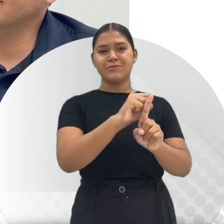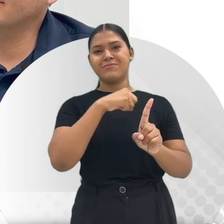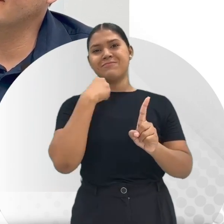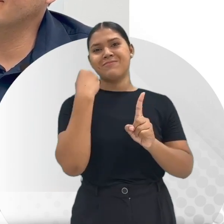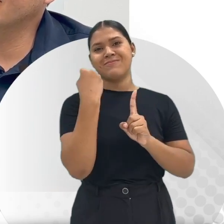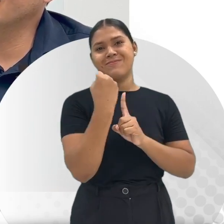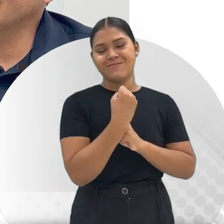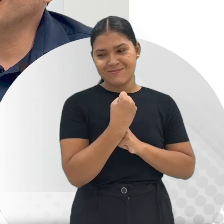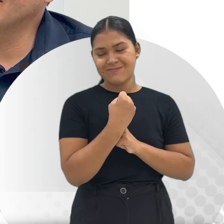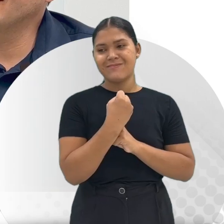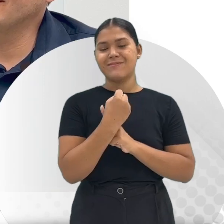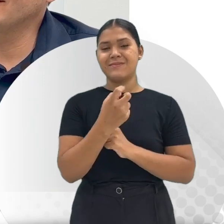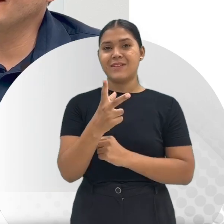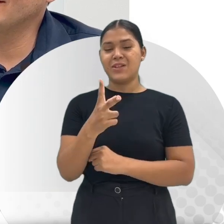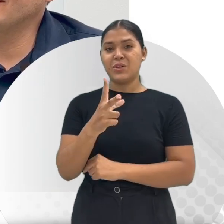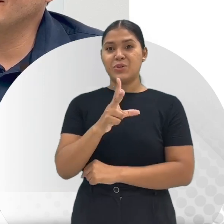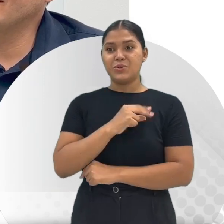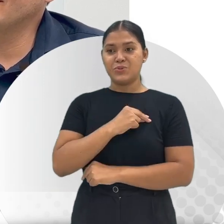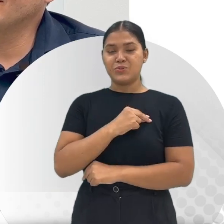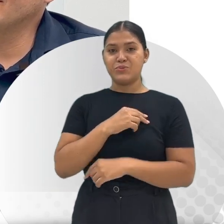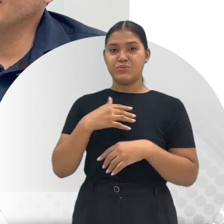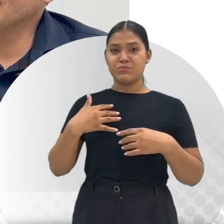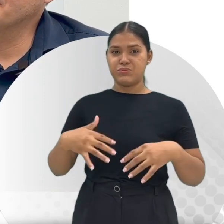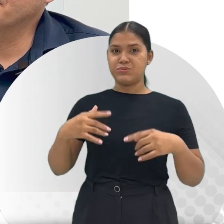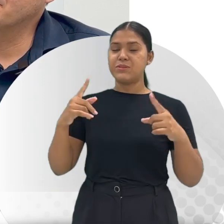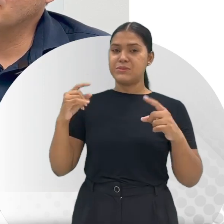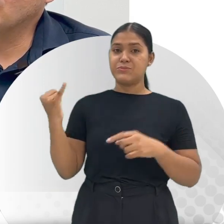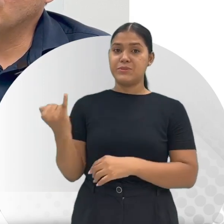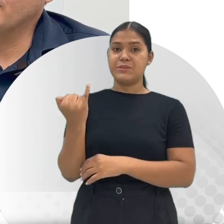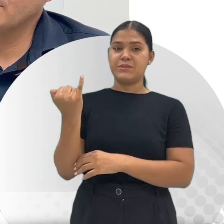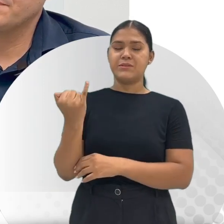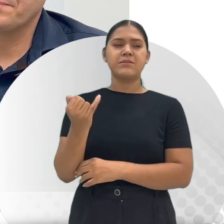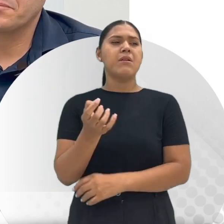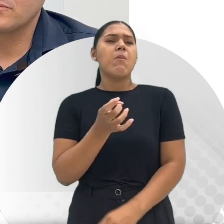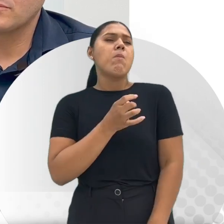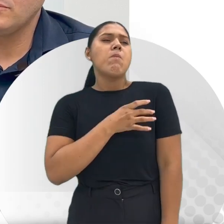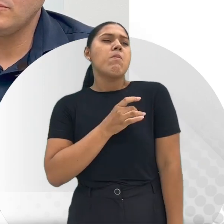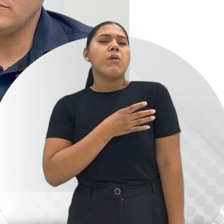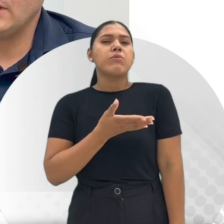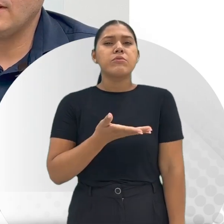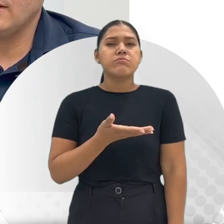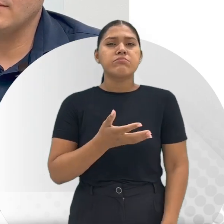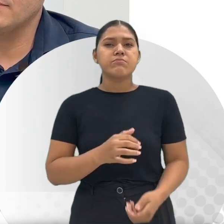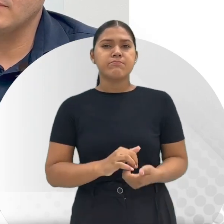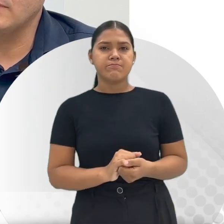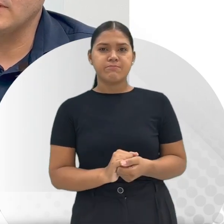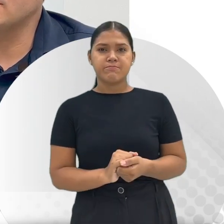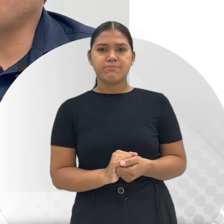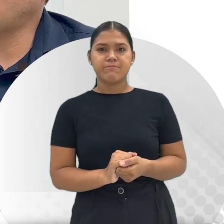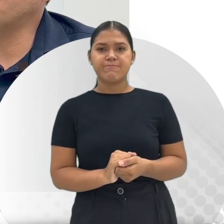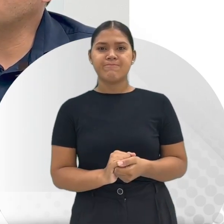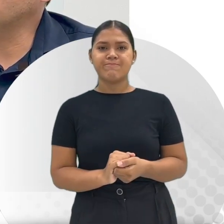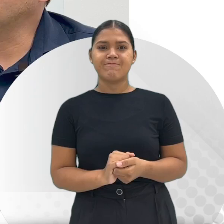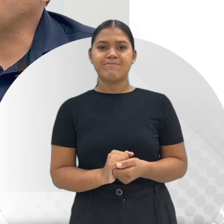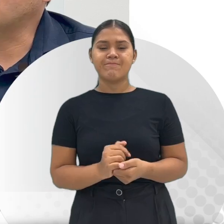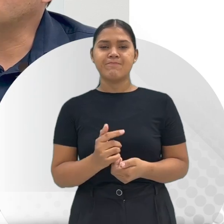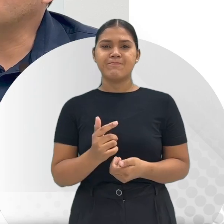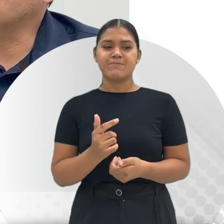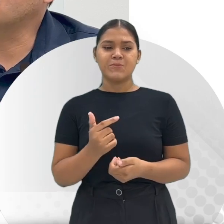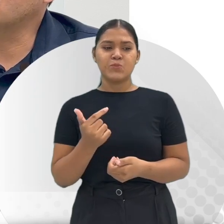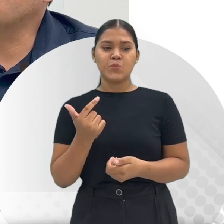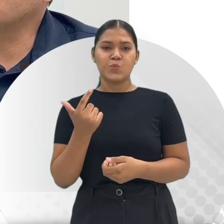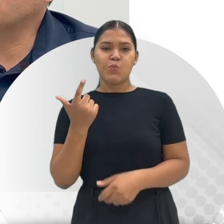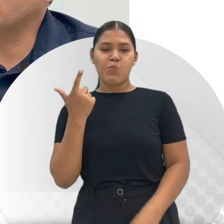Pesado, mas importante, né? E o medo seu? O medo é não estar apto para